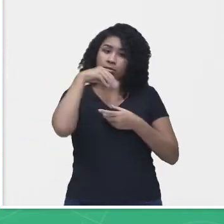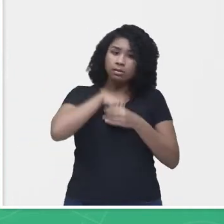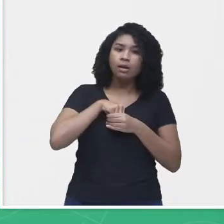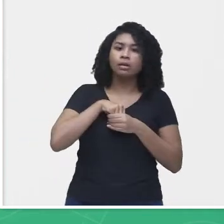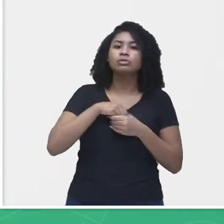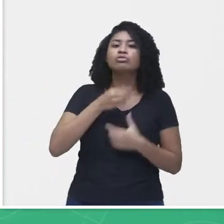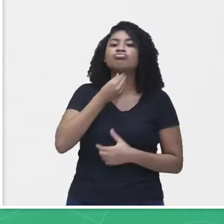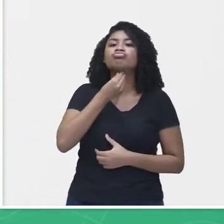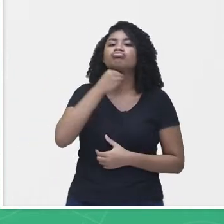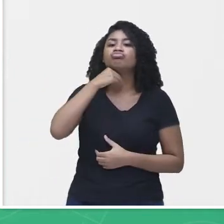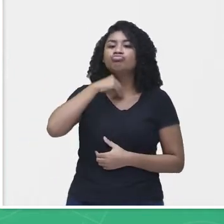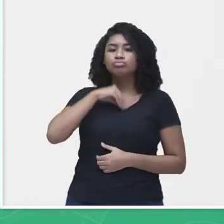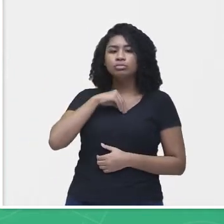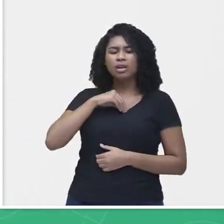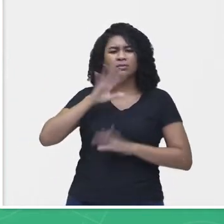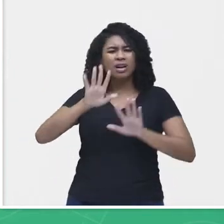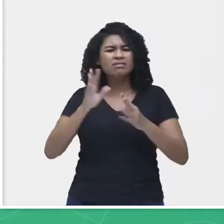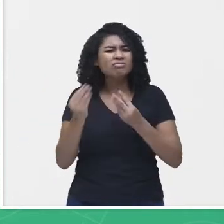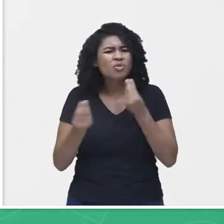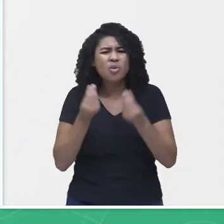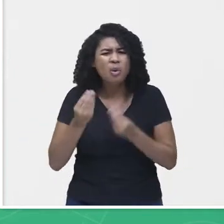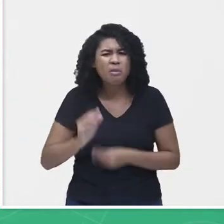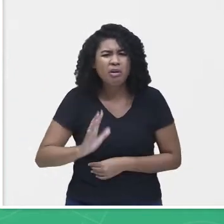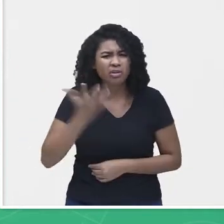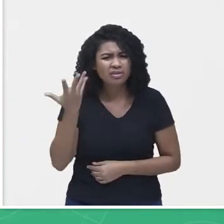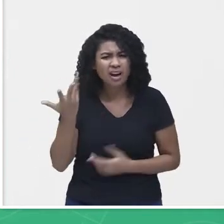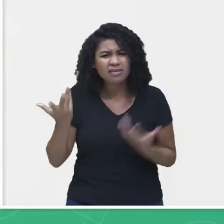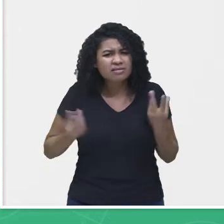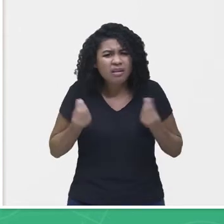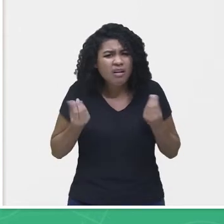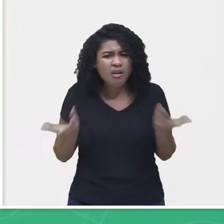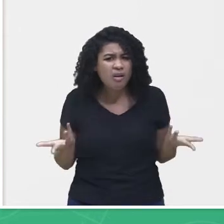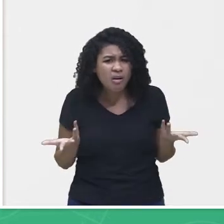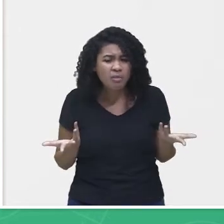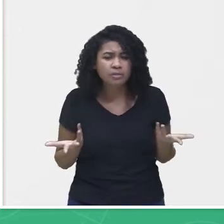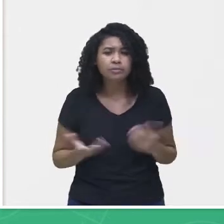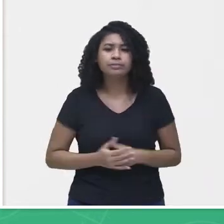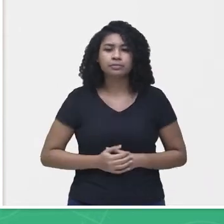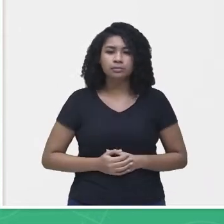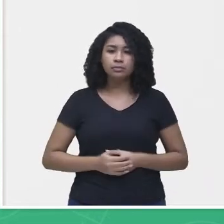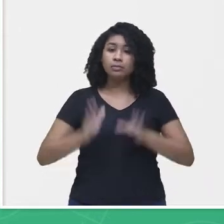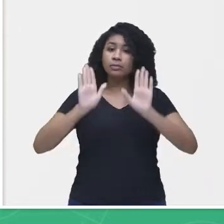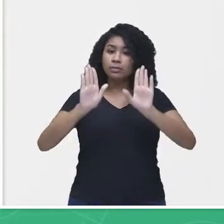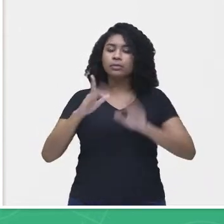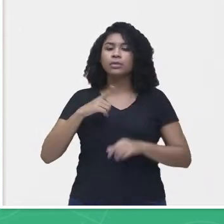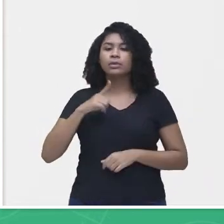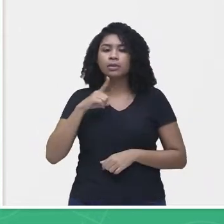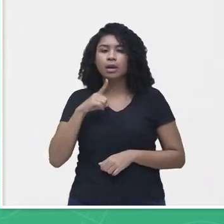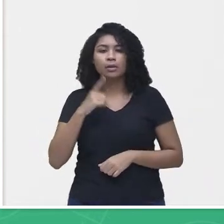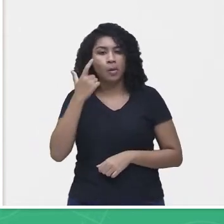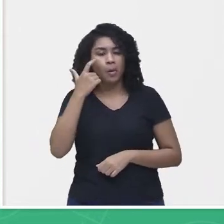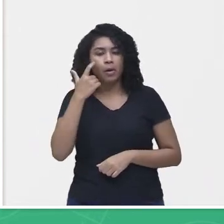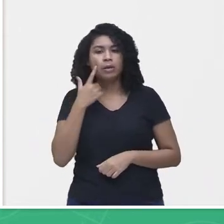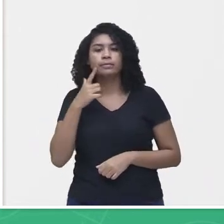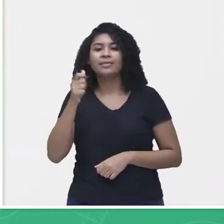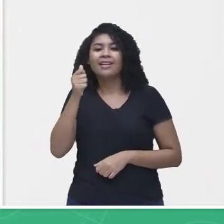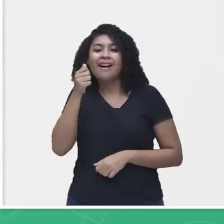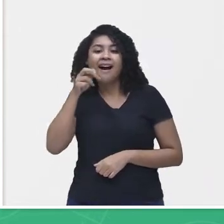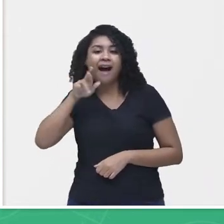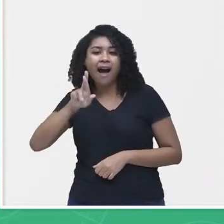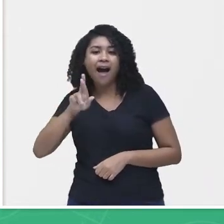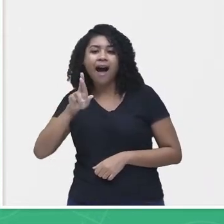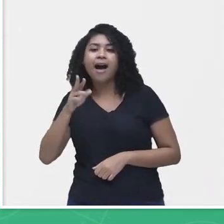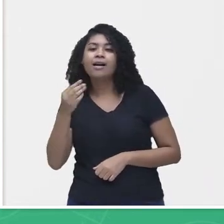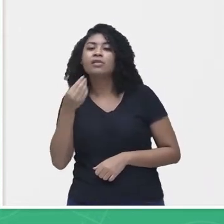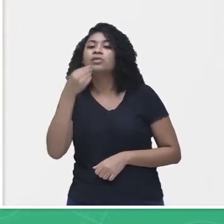gente não... e dá certo? Porque no momento em que está passando o ar, vai da faringe para a laringe e